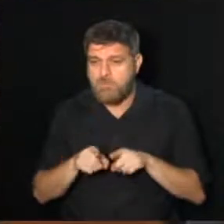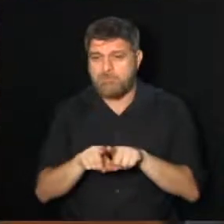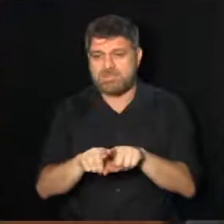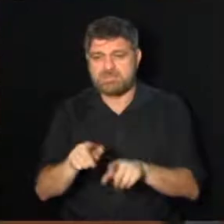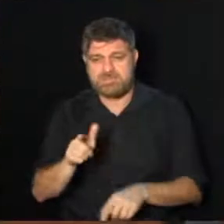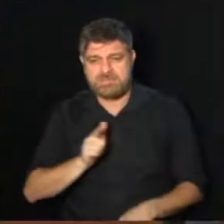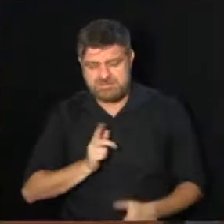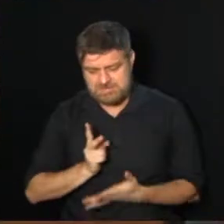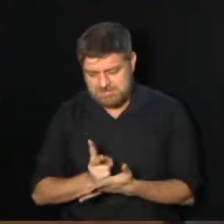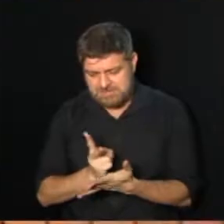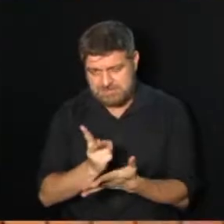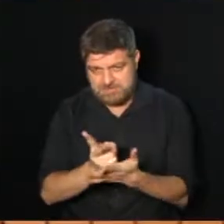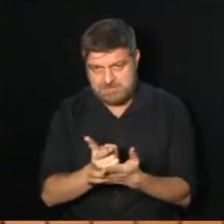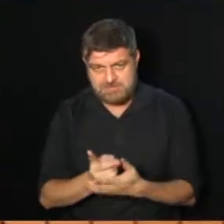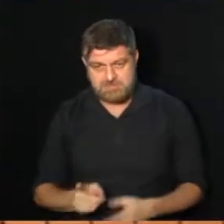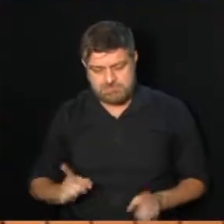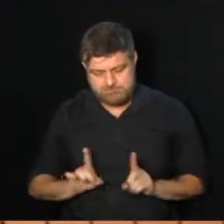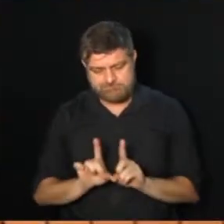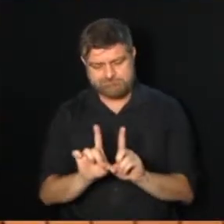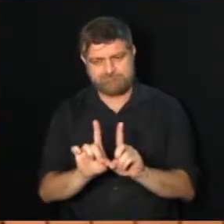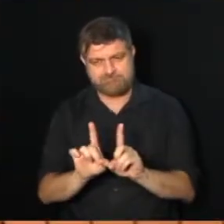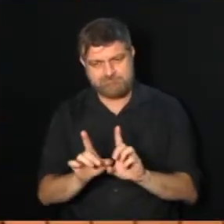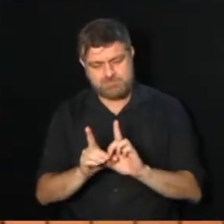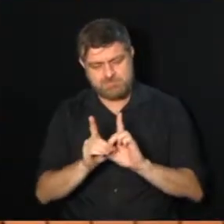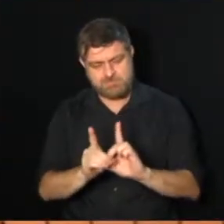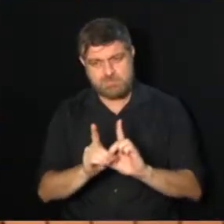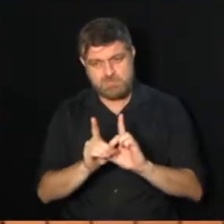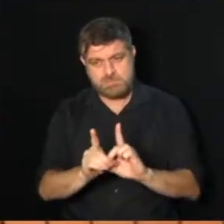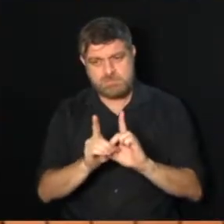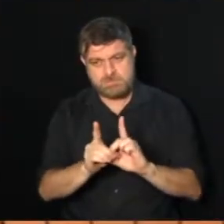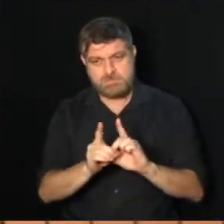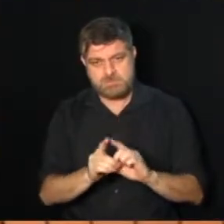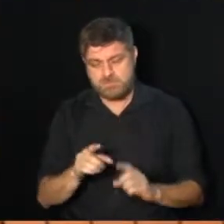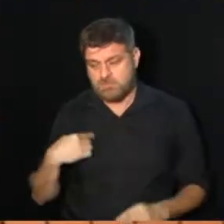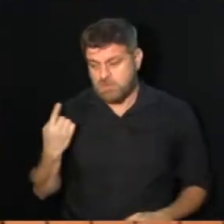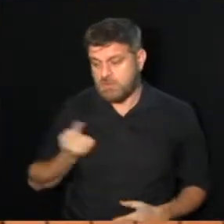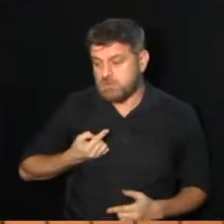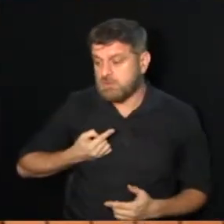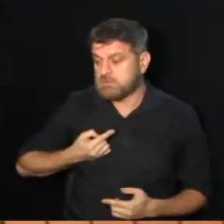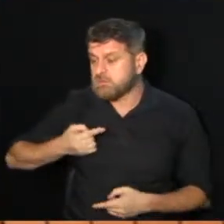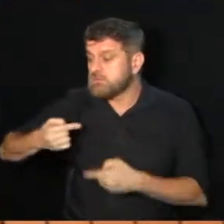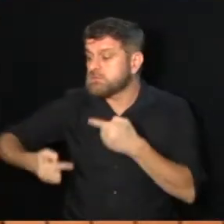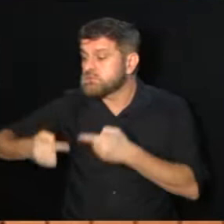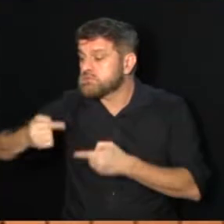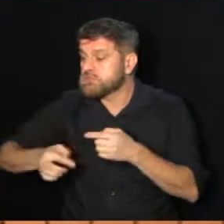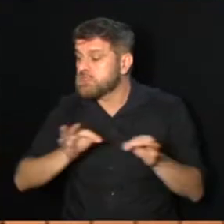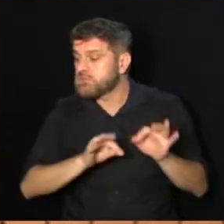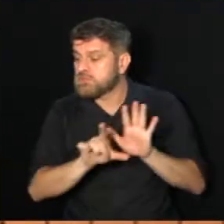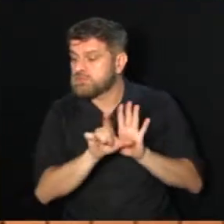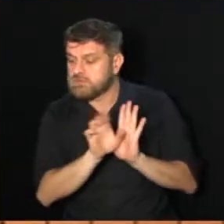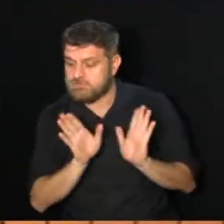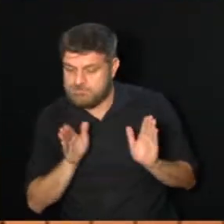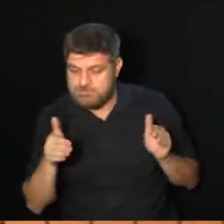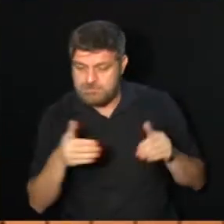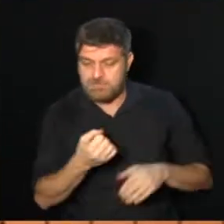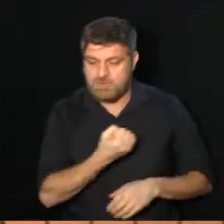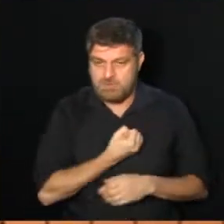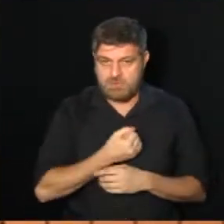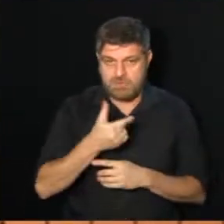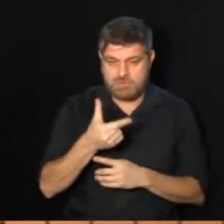temos tido. E eu acho que, assim, estamos aqui para discutir um projeto de lei, projeto 260